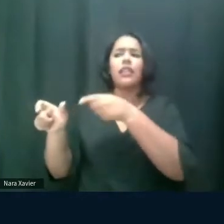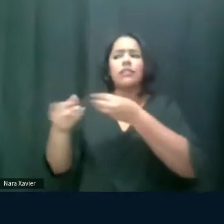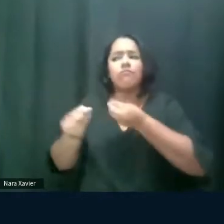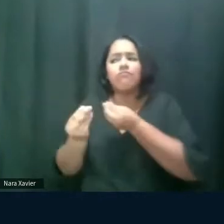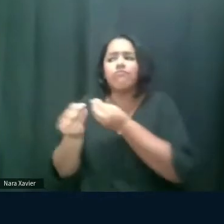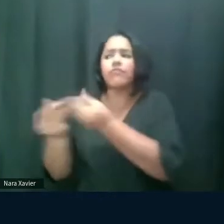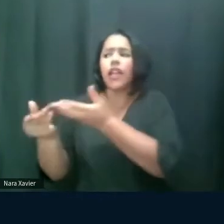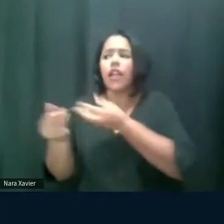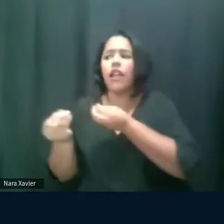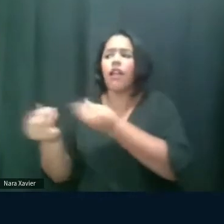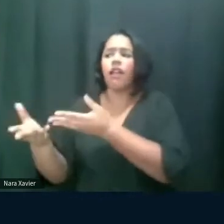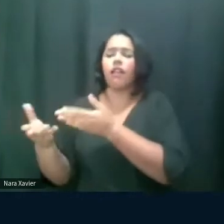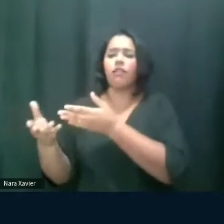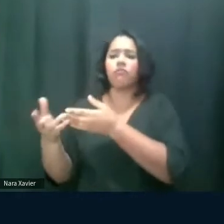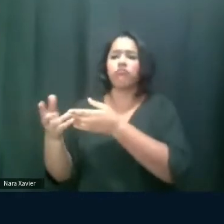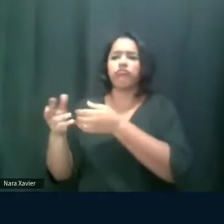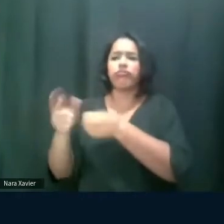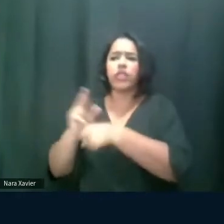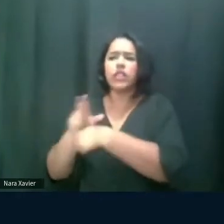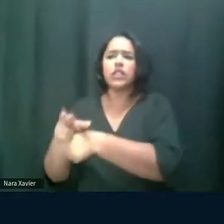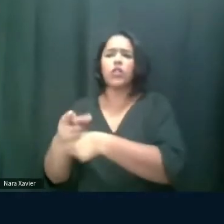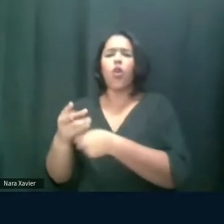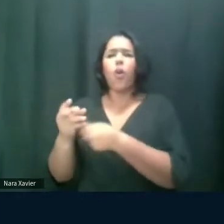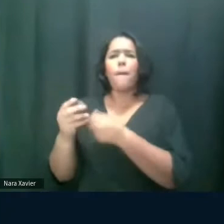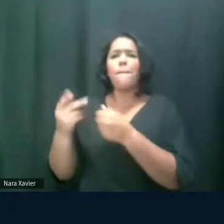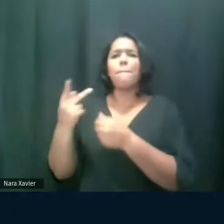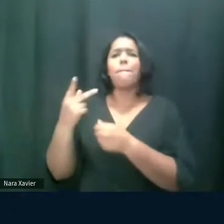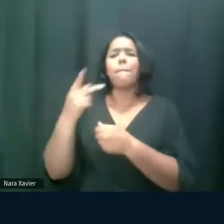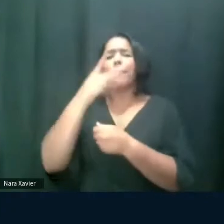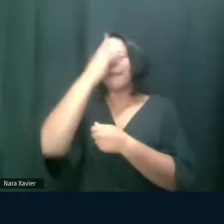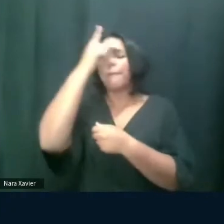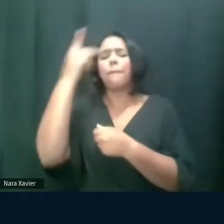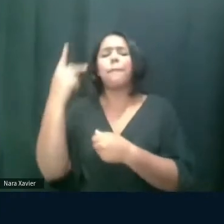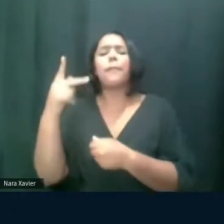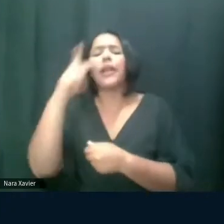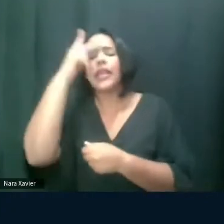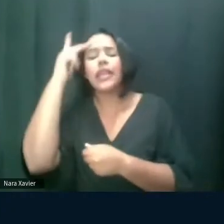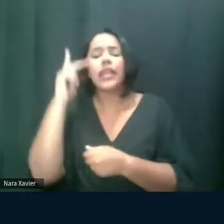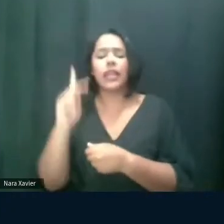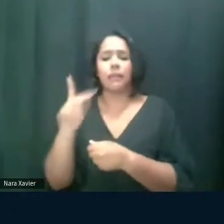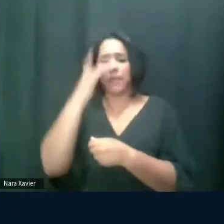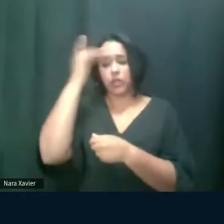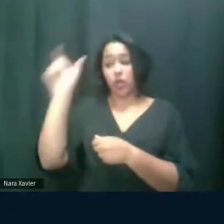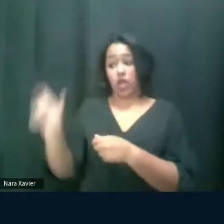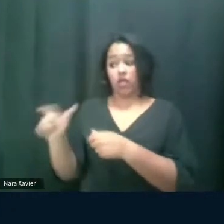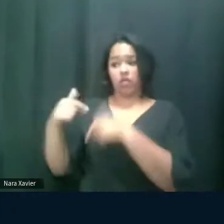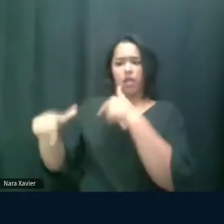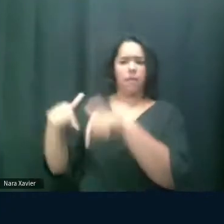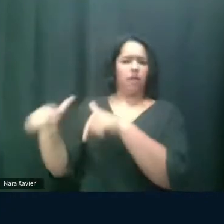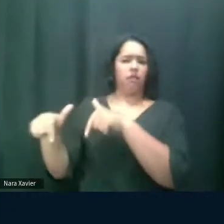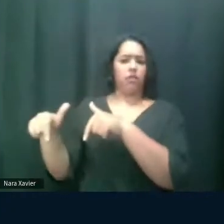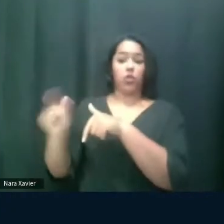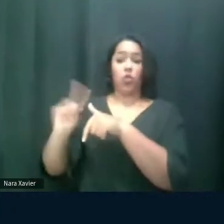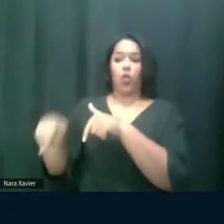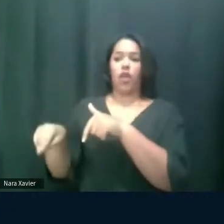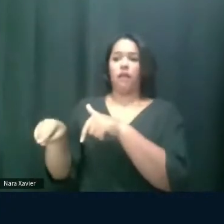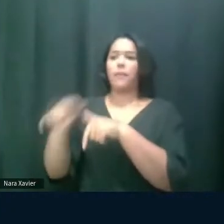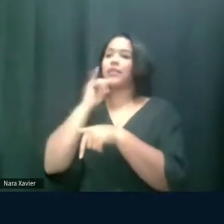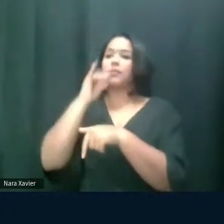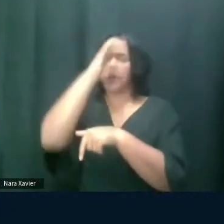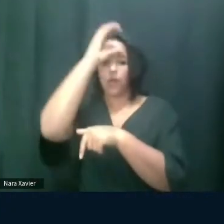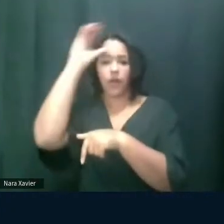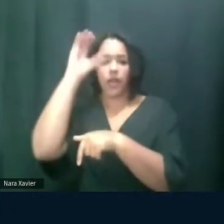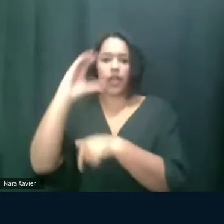recursos, né? A quem ele está facilitando o acesso a serviços. Ele não está trabalhando para um cliente, ele